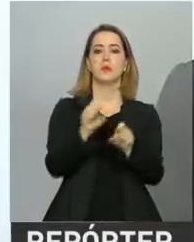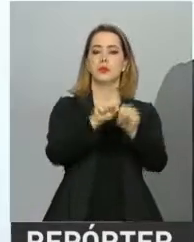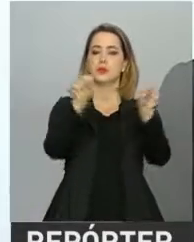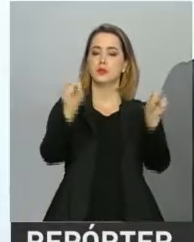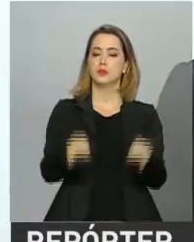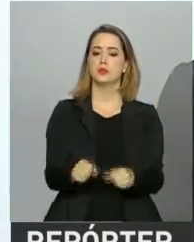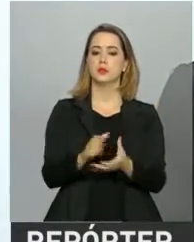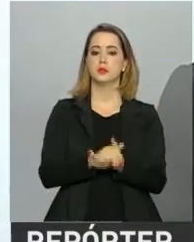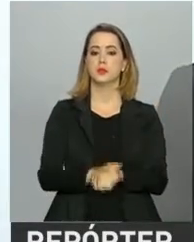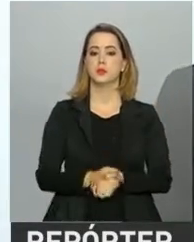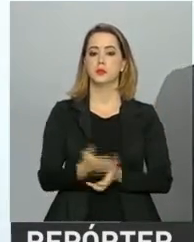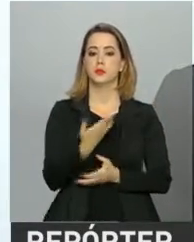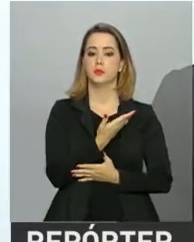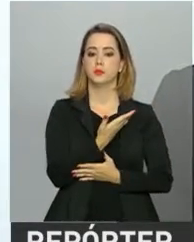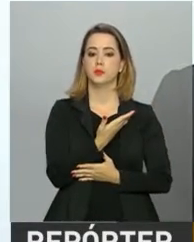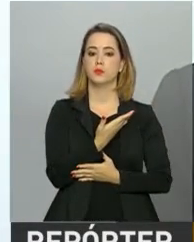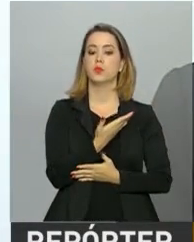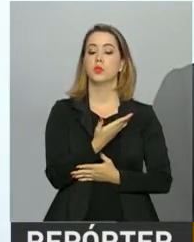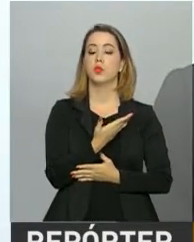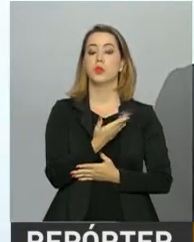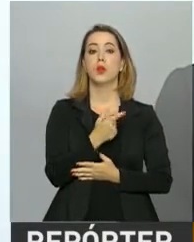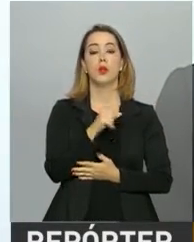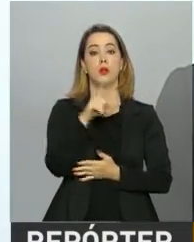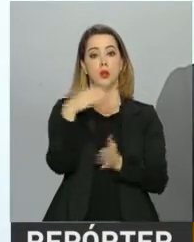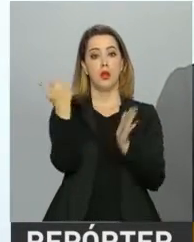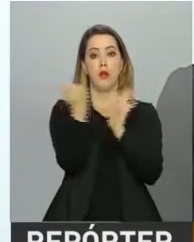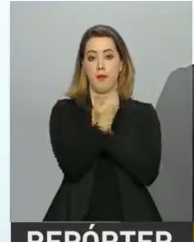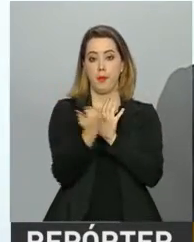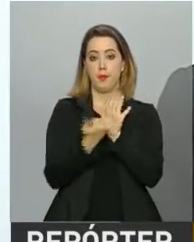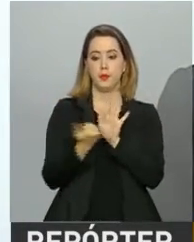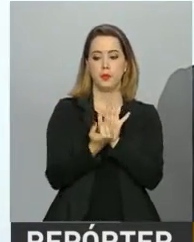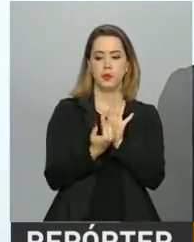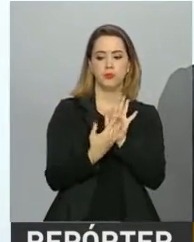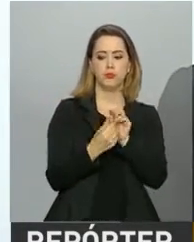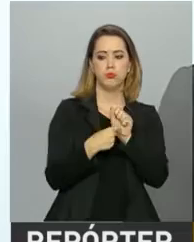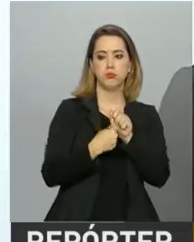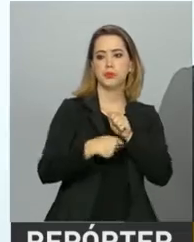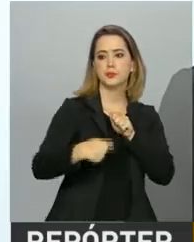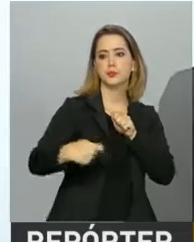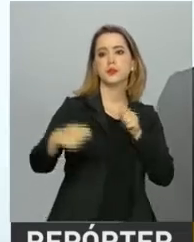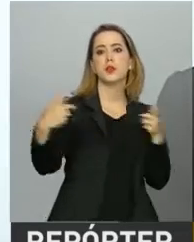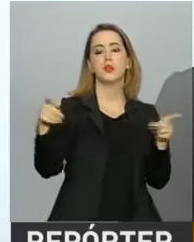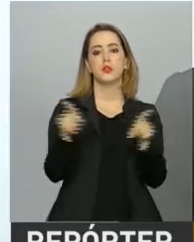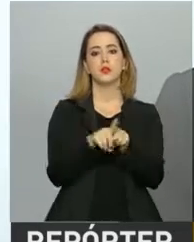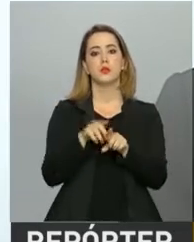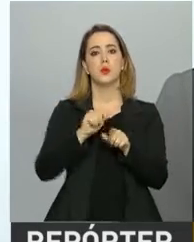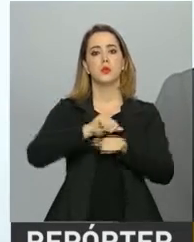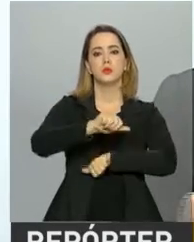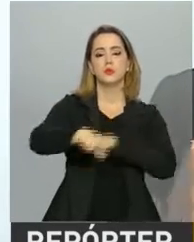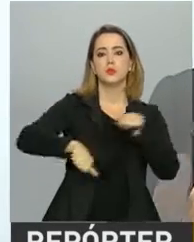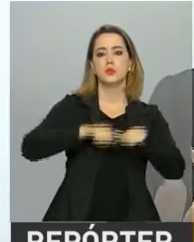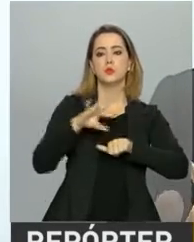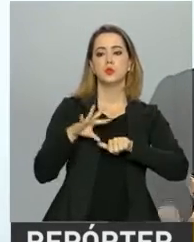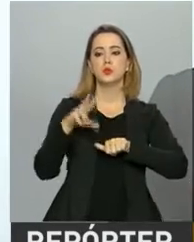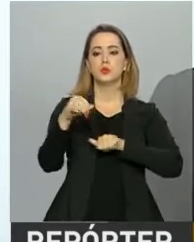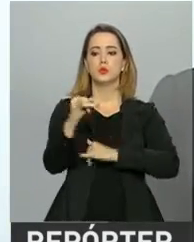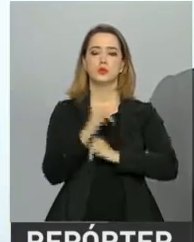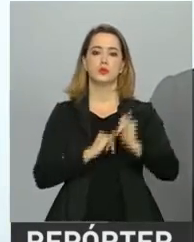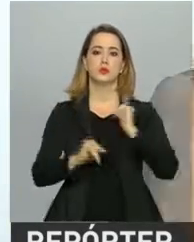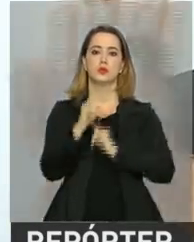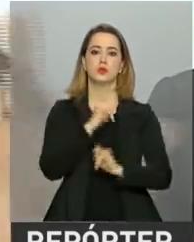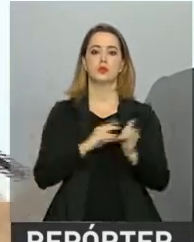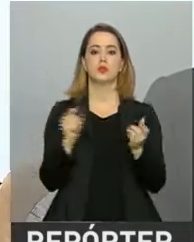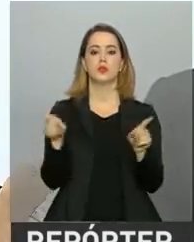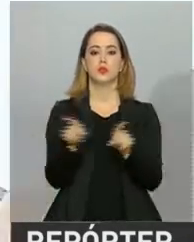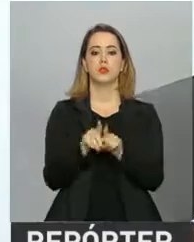O E-Social é um projeto muito maior que deve mudar toda a forma de prestação de informação do